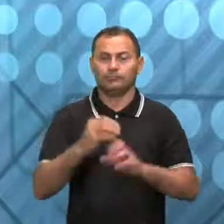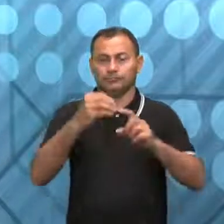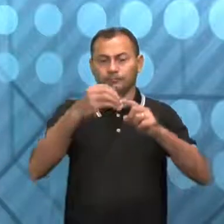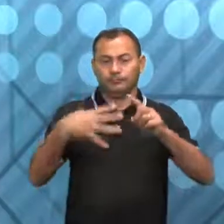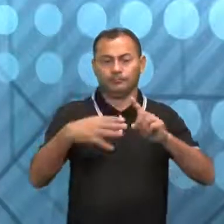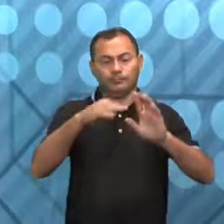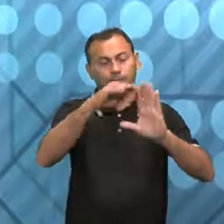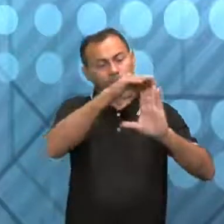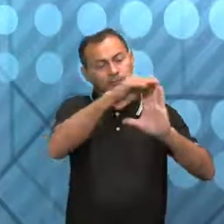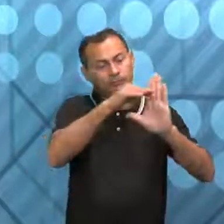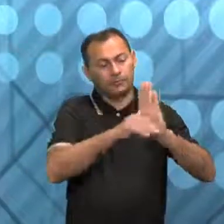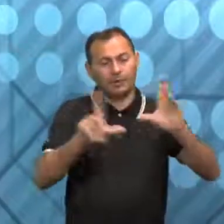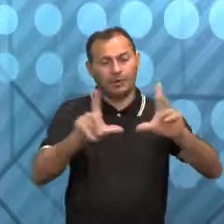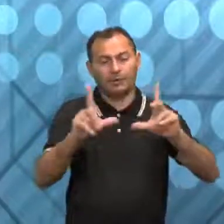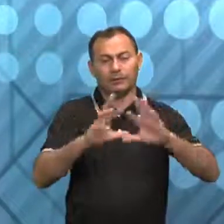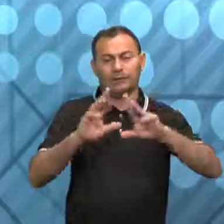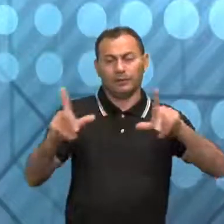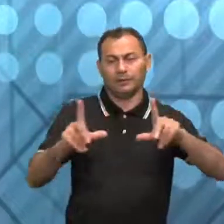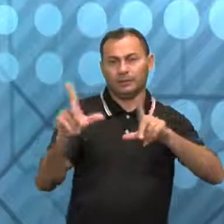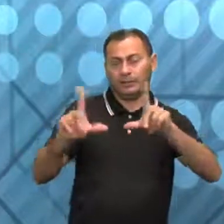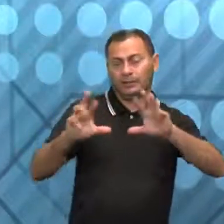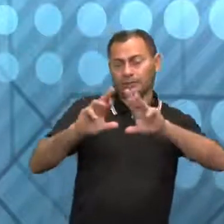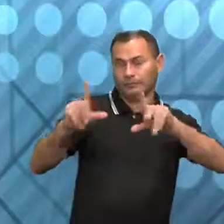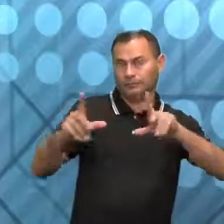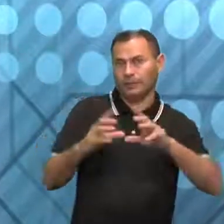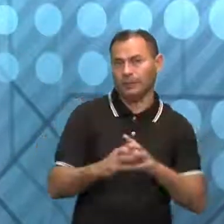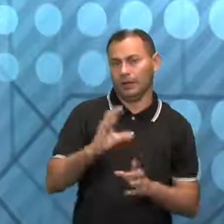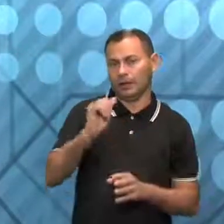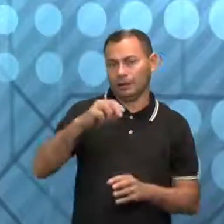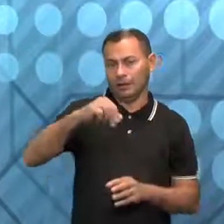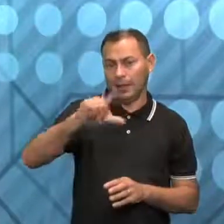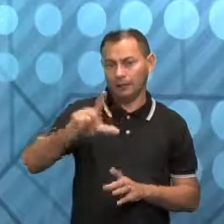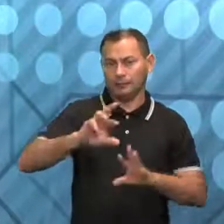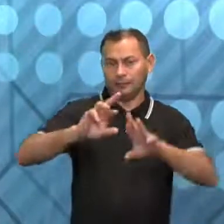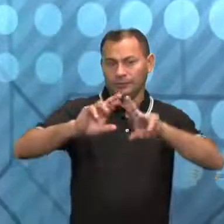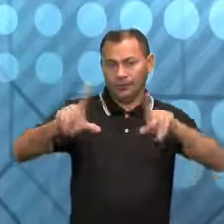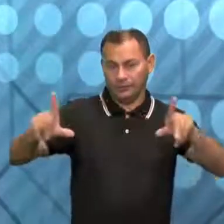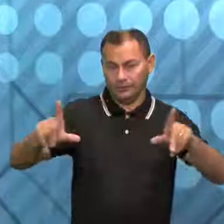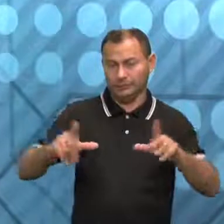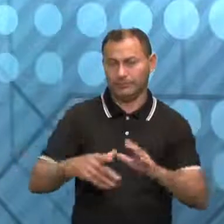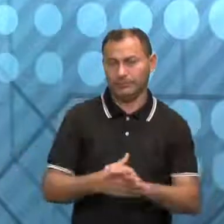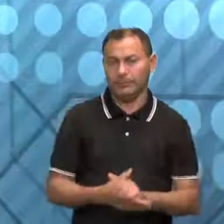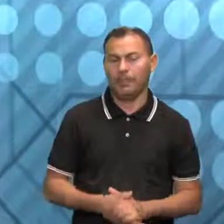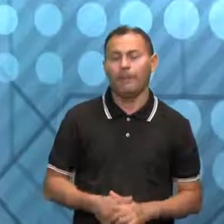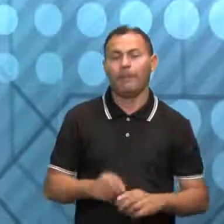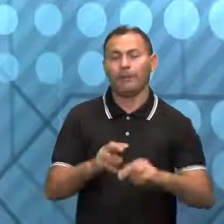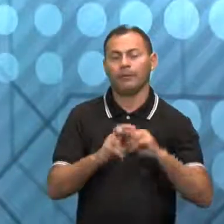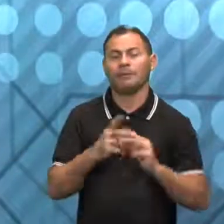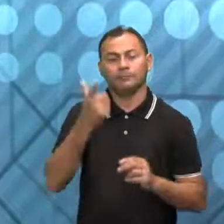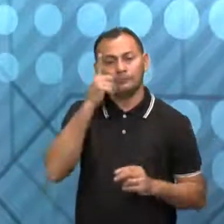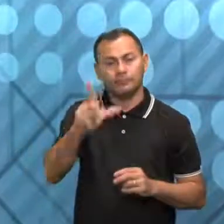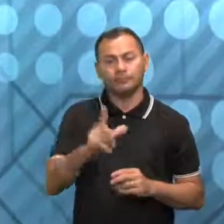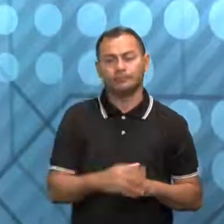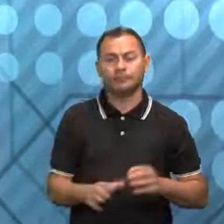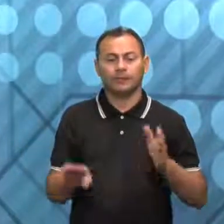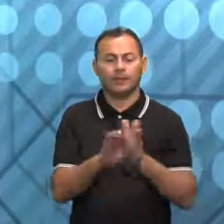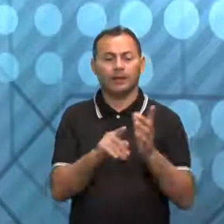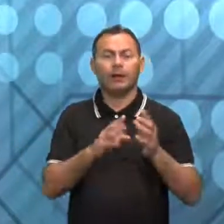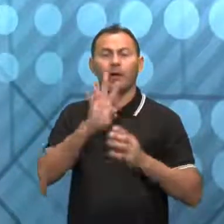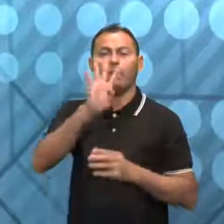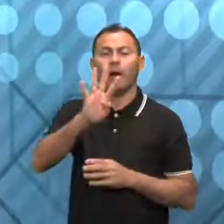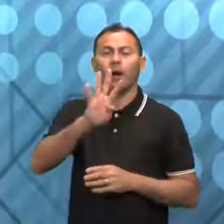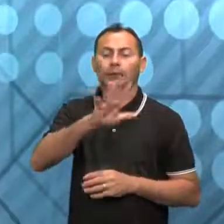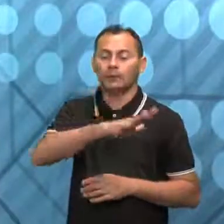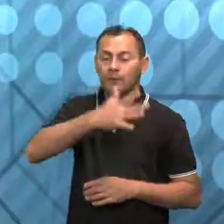programa diferente, uma televisão diferente, uma transmissão diferente. E com isso ela vai conseguir atingir